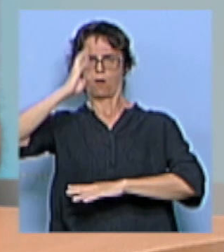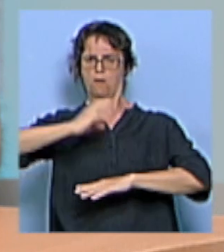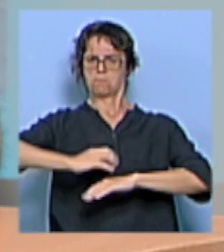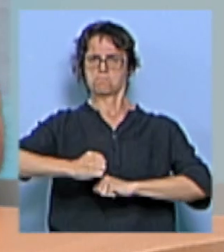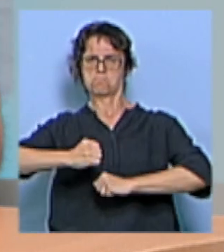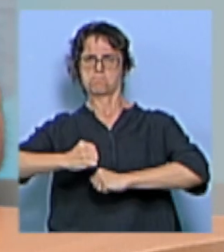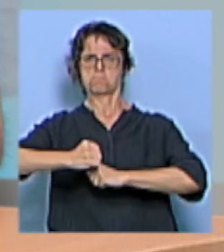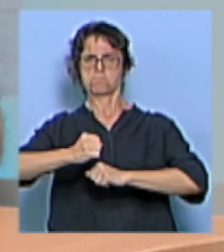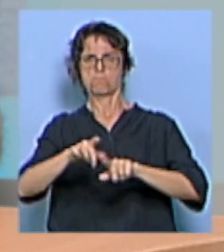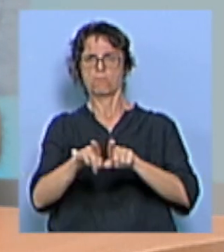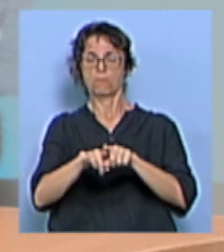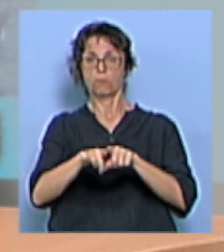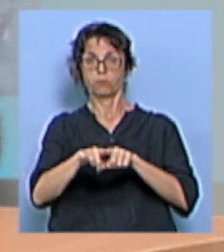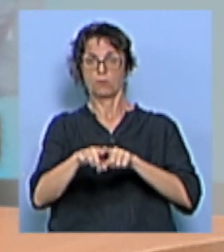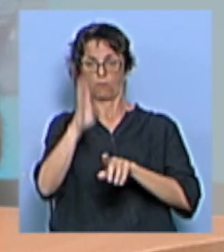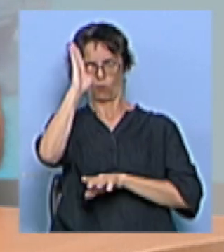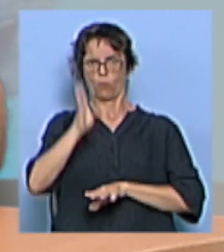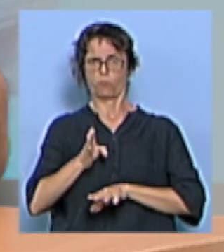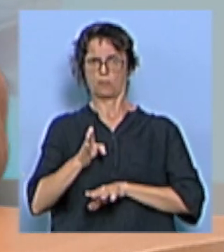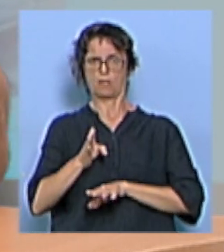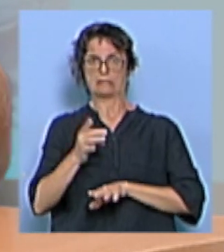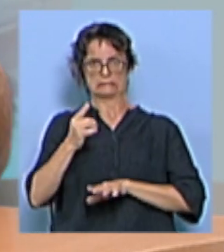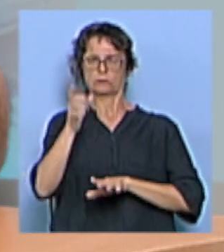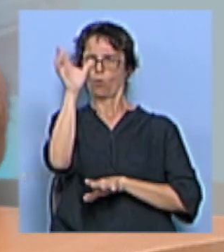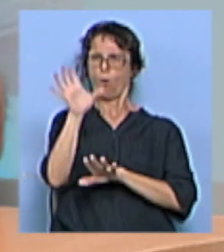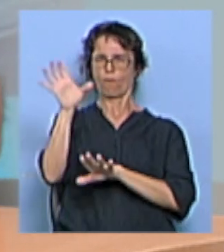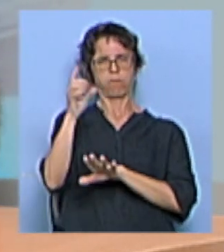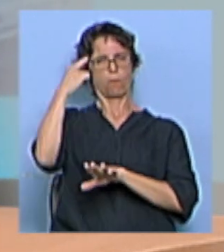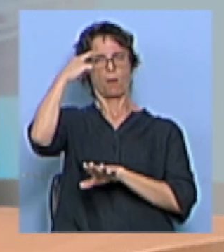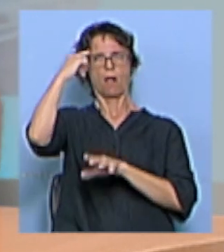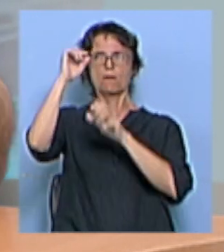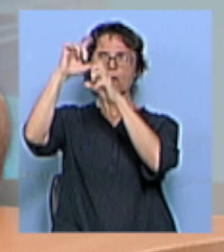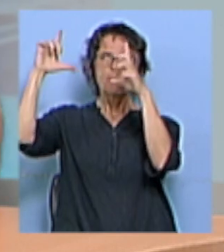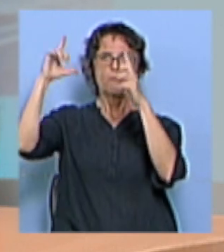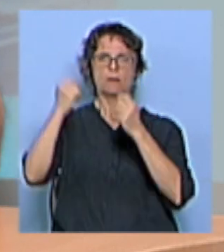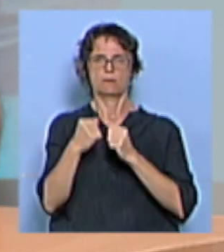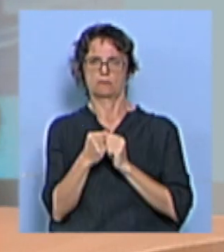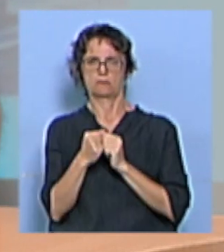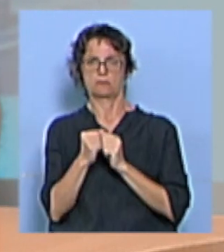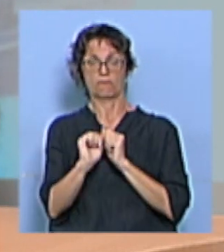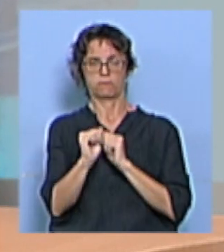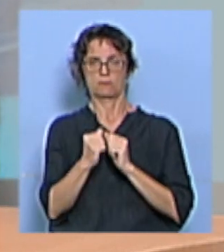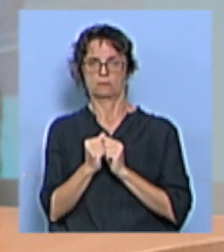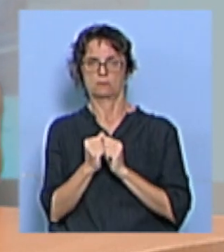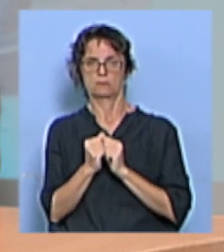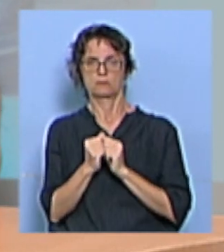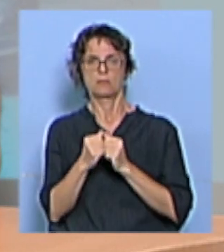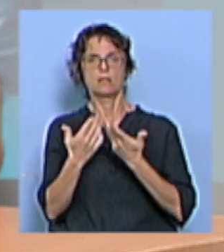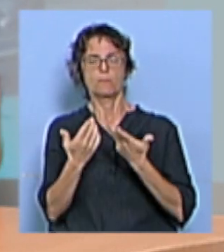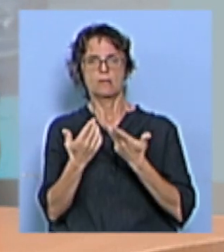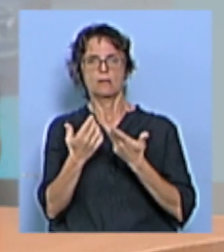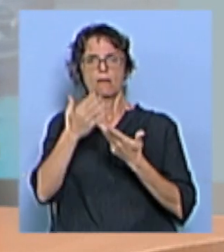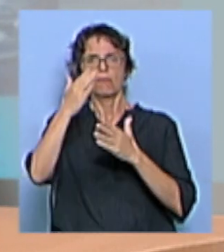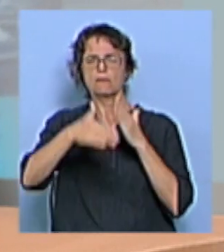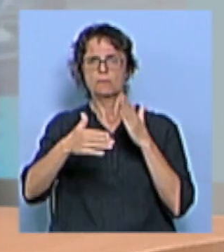E embora no Antigo Testamento, em percentagens ínfimas, talvez de 1 ou 2%, aparecia um outro